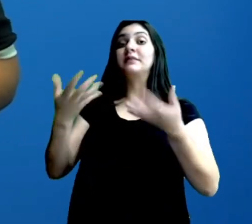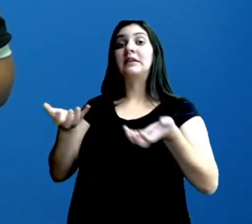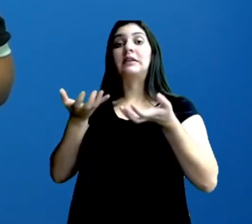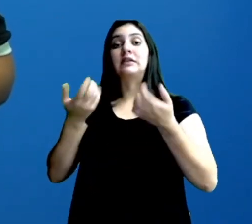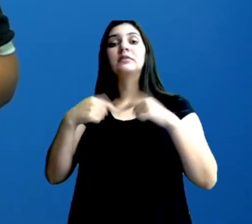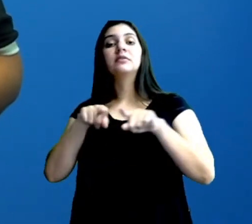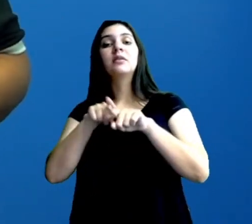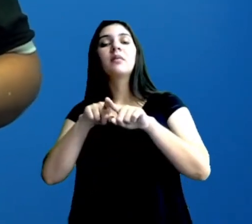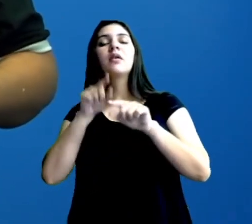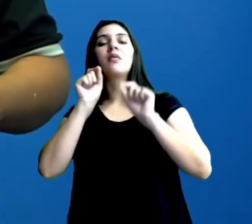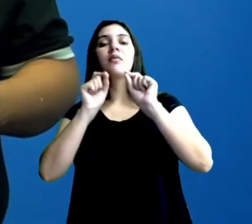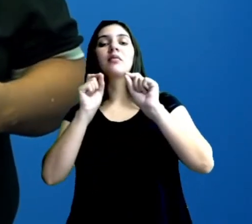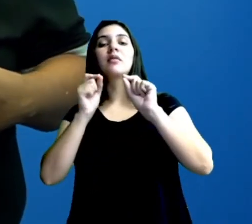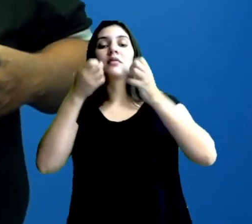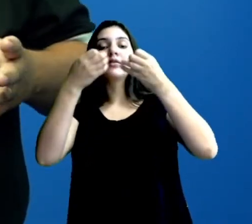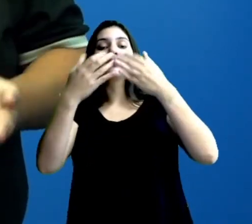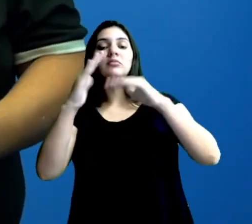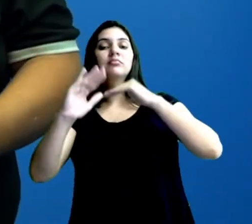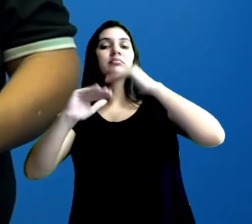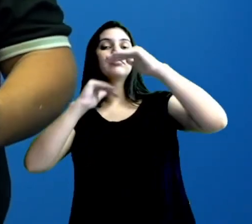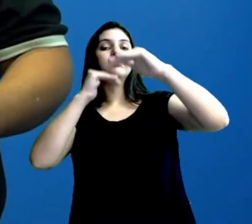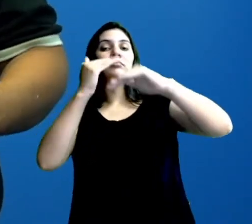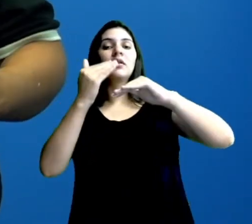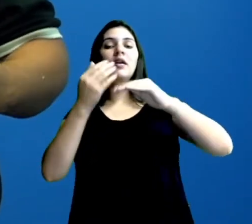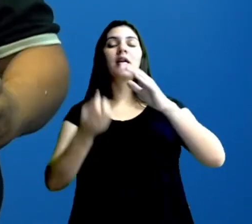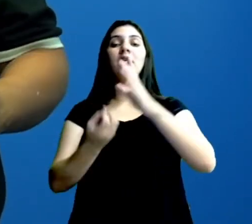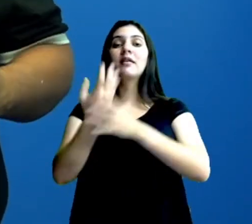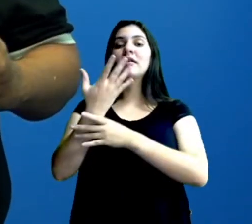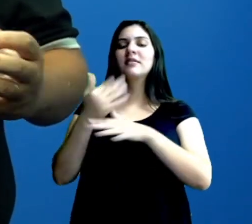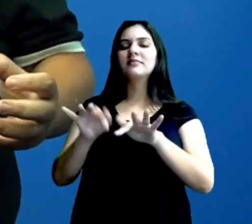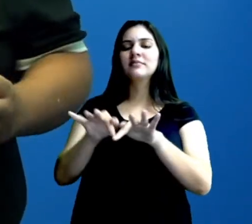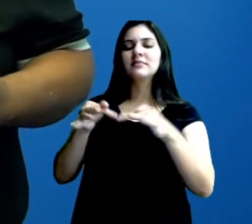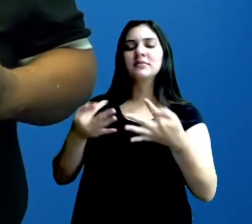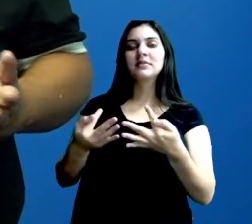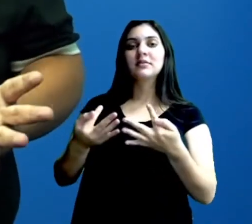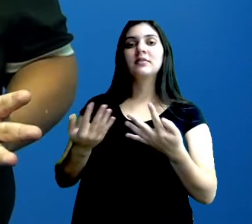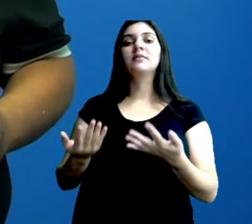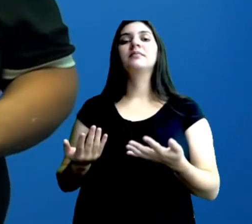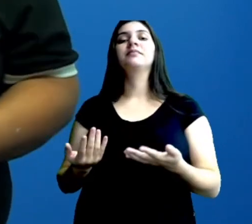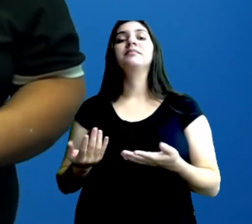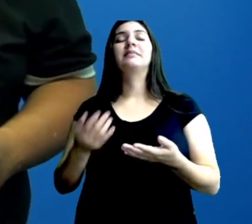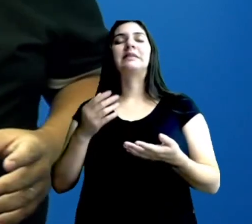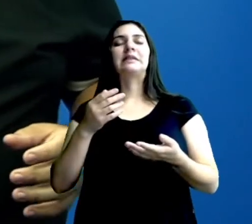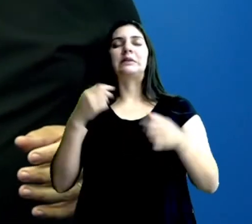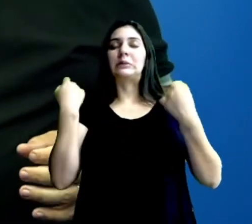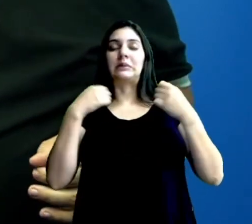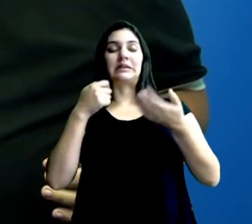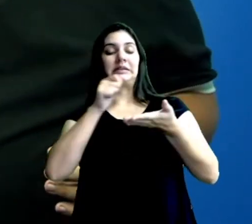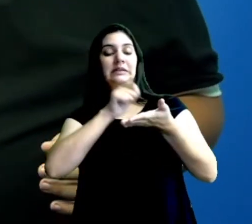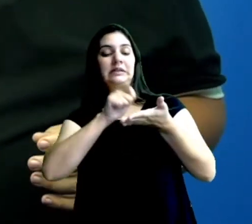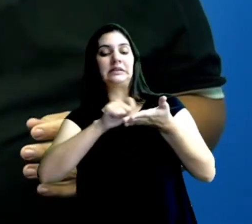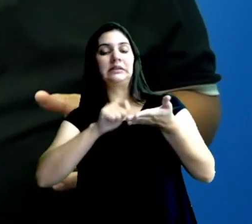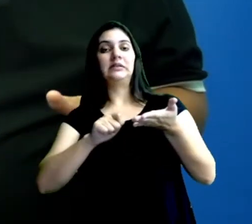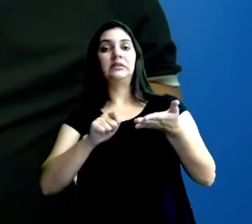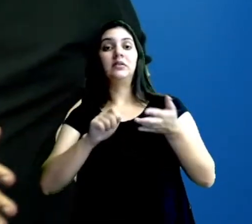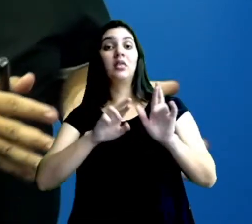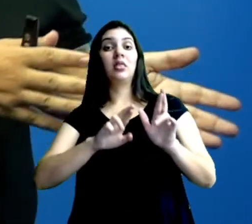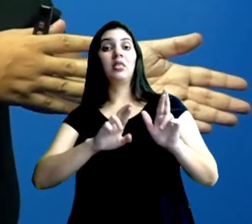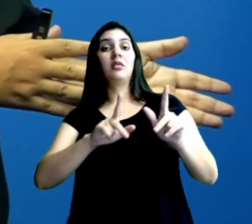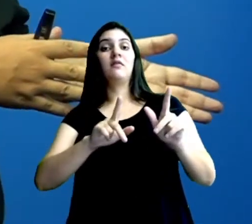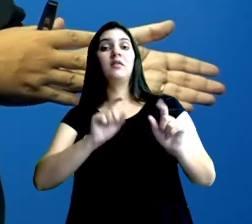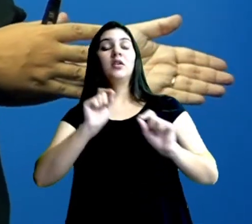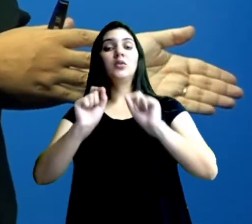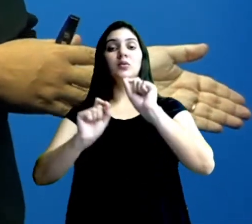história adiante. Então ele é uma criação de forma simples, ele não é tanto rebuscado. Ou seja,